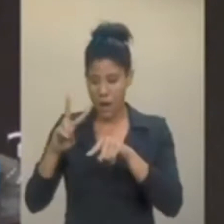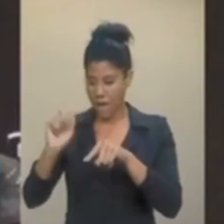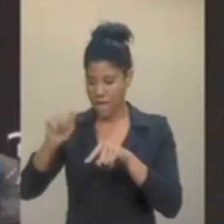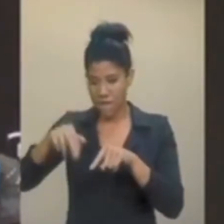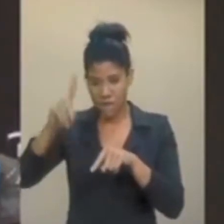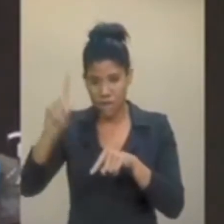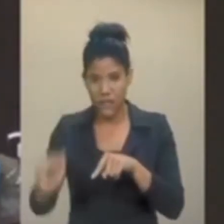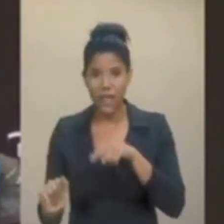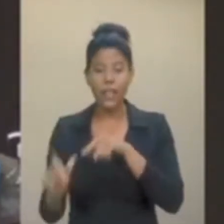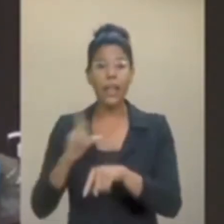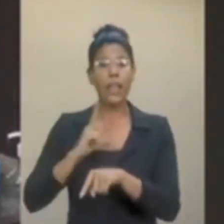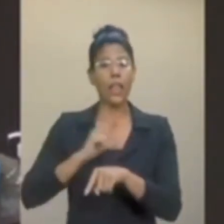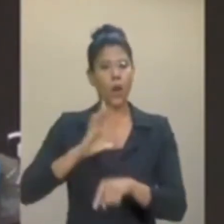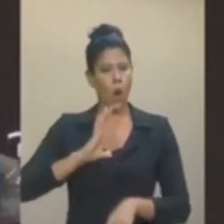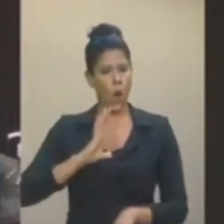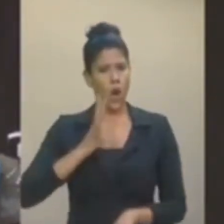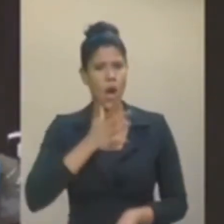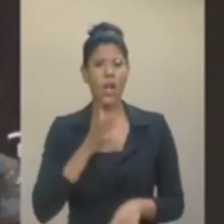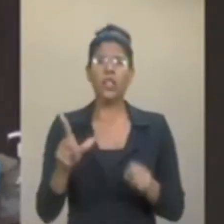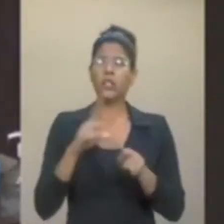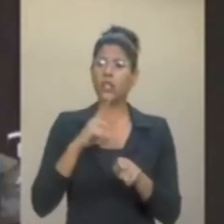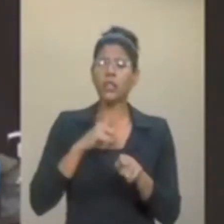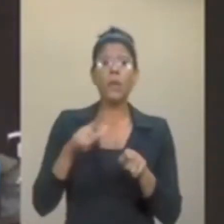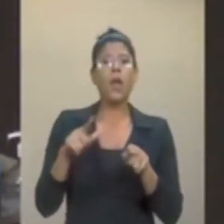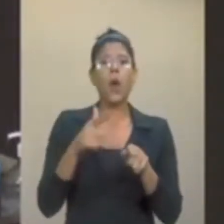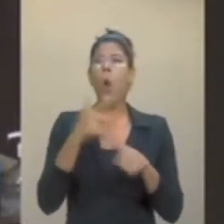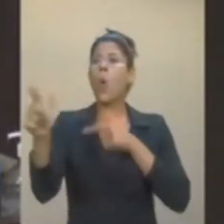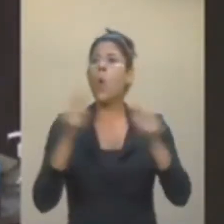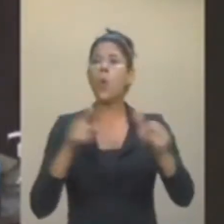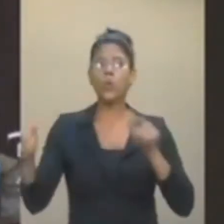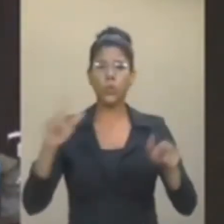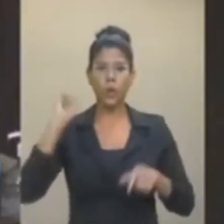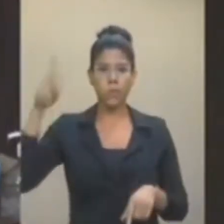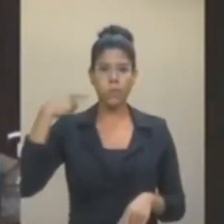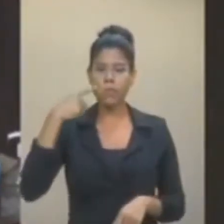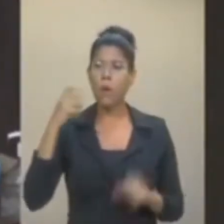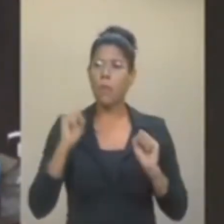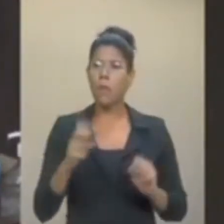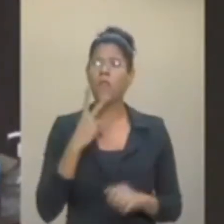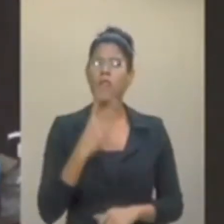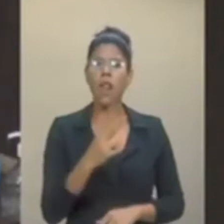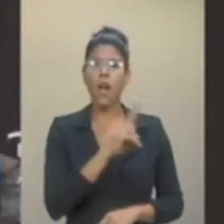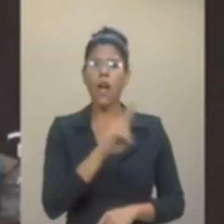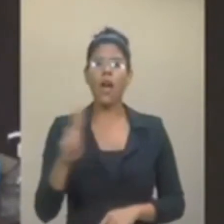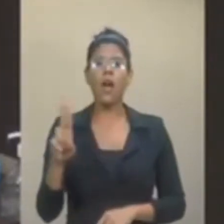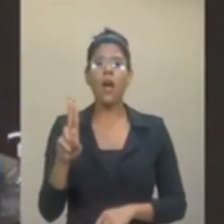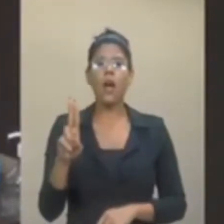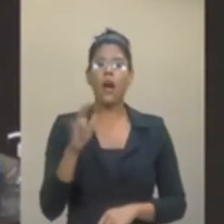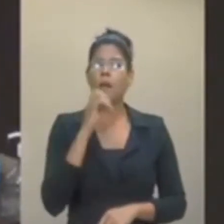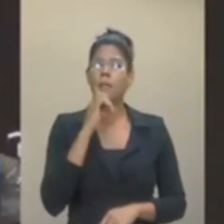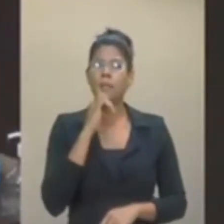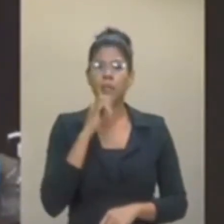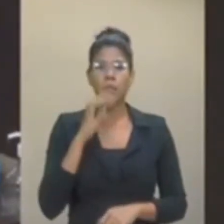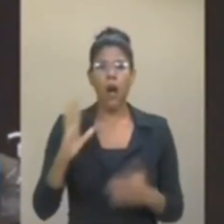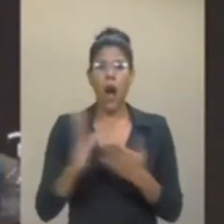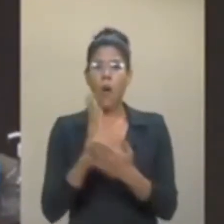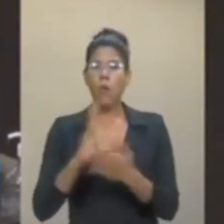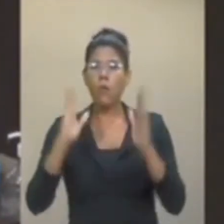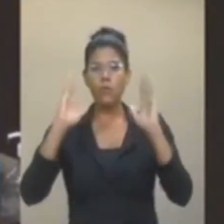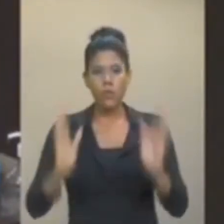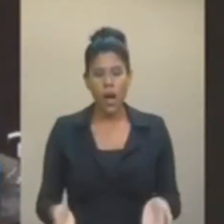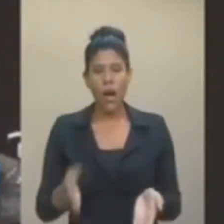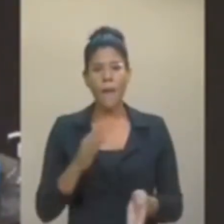teve a coragem, assim como outros advogados, aqui eu citaria, outros que inclusive já deixaram esse